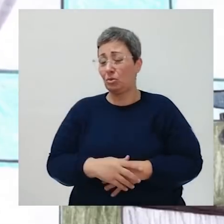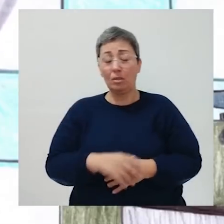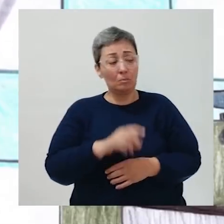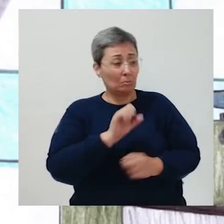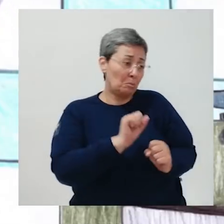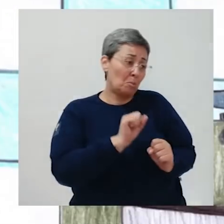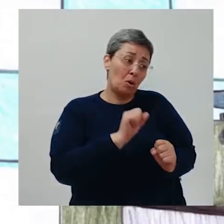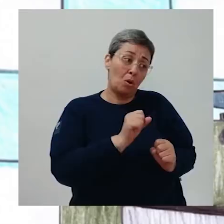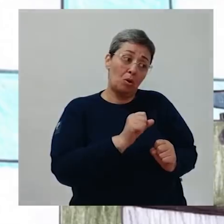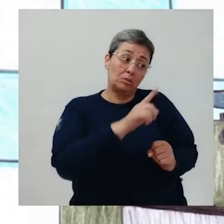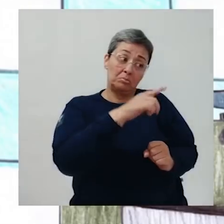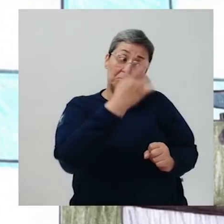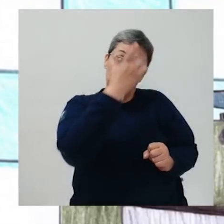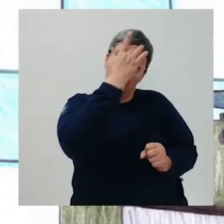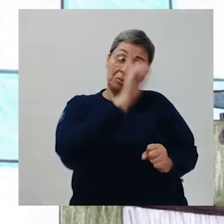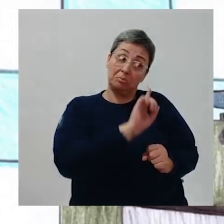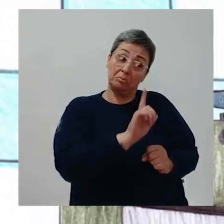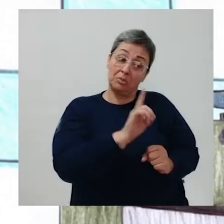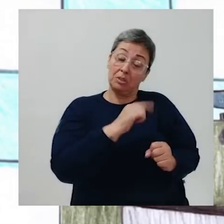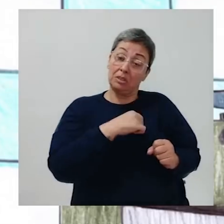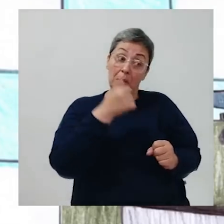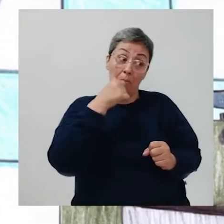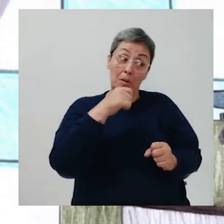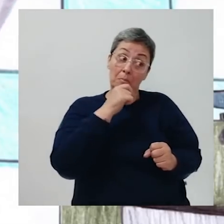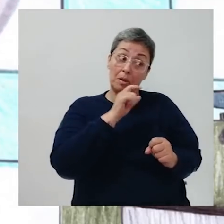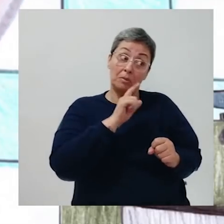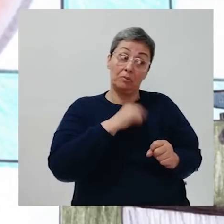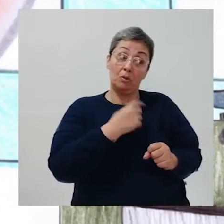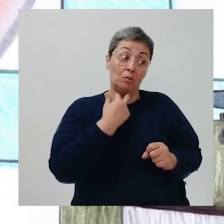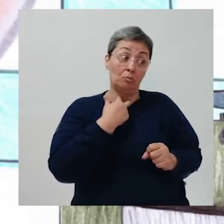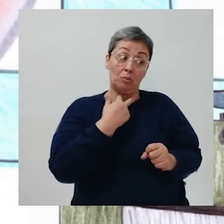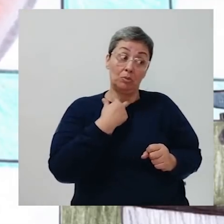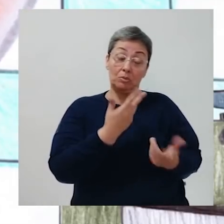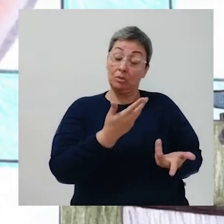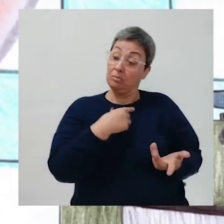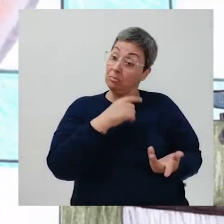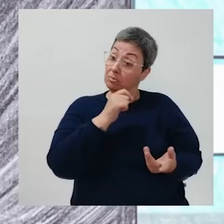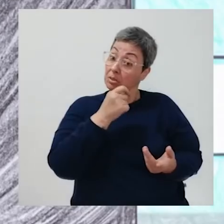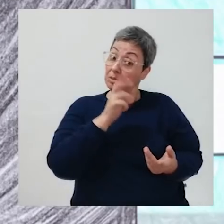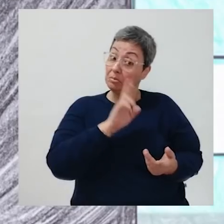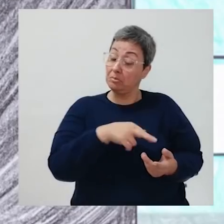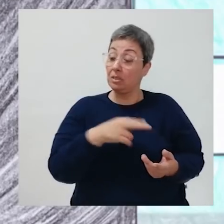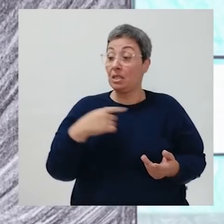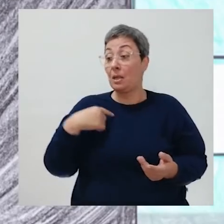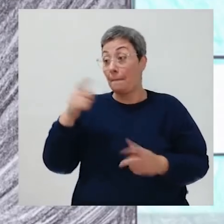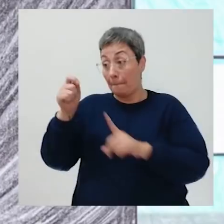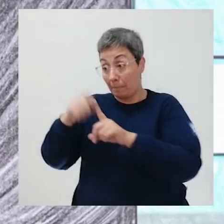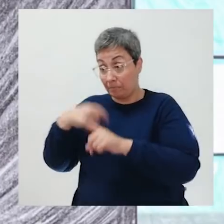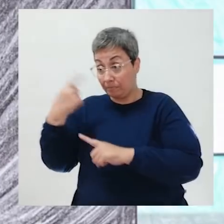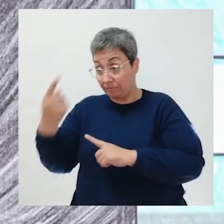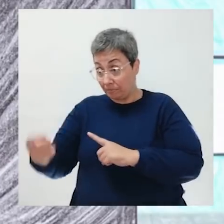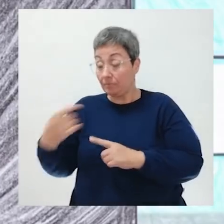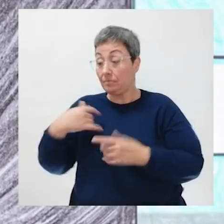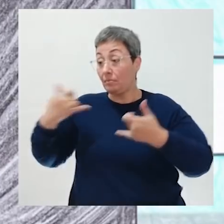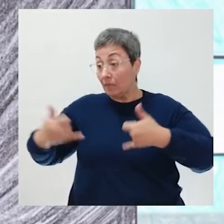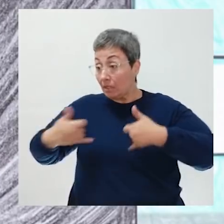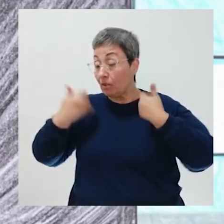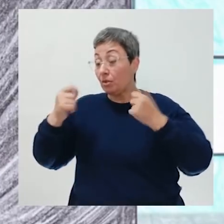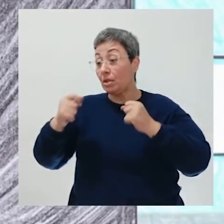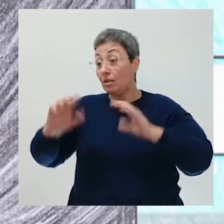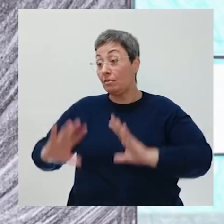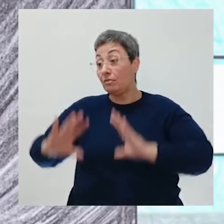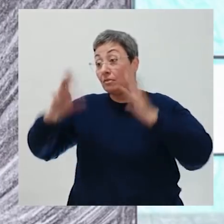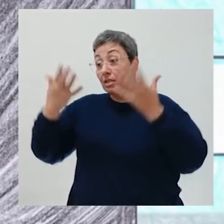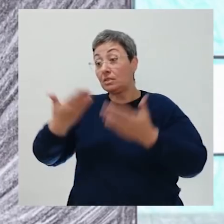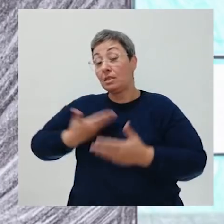Pode ser que não seja tão fácil. Se a mamãe negou, deve haver uma razão. Mês que vem é meu aniversário e eu queria comemorar com